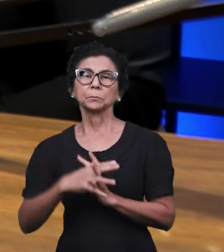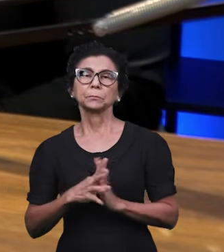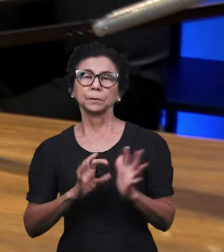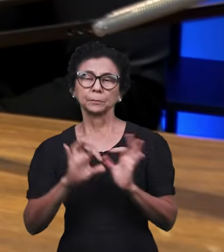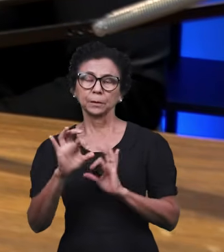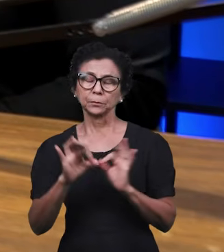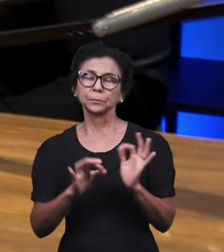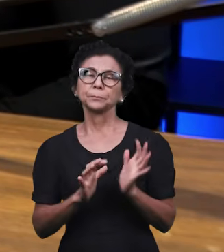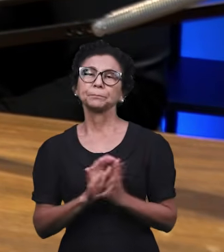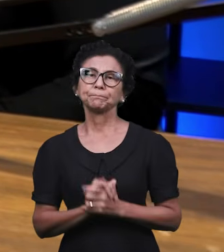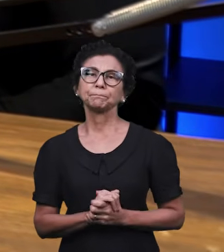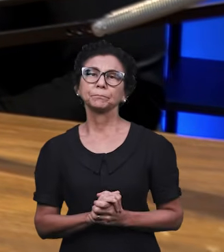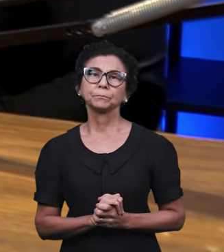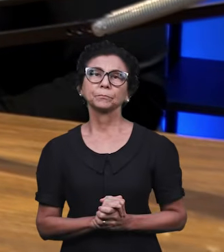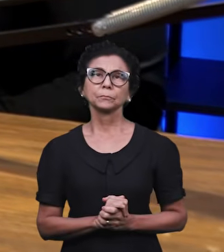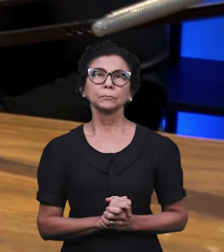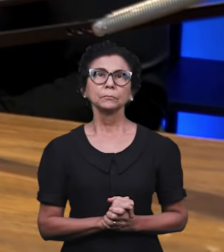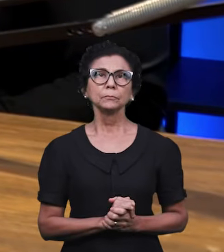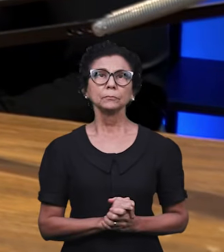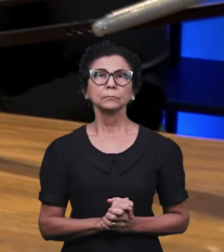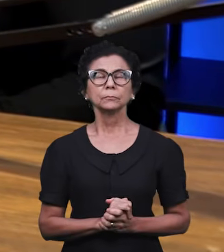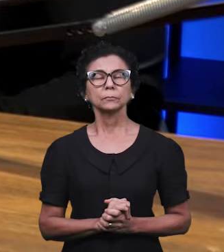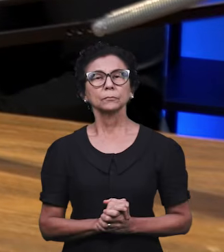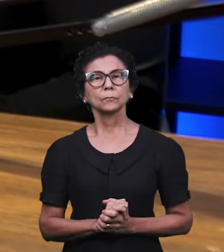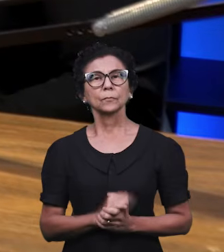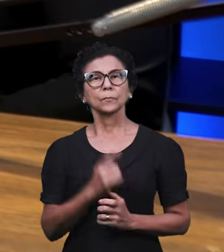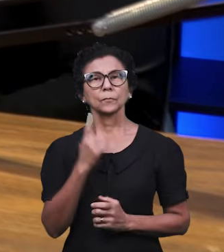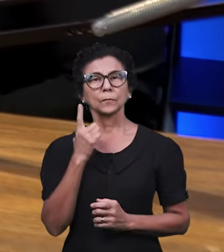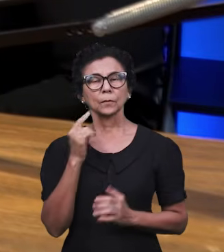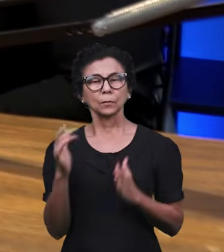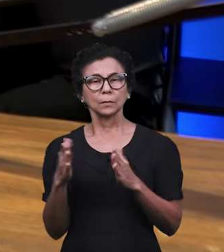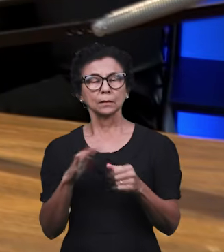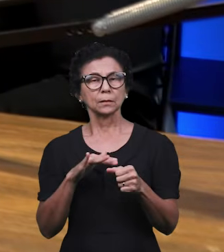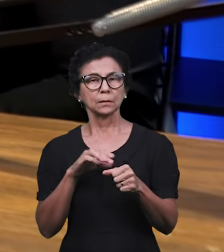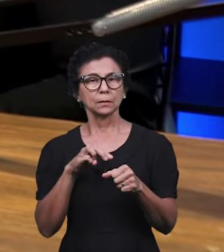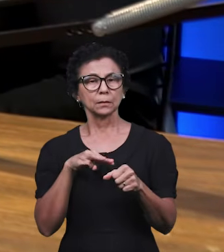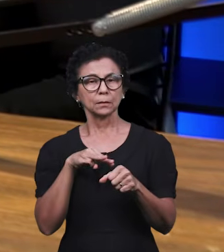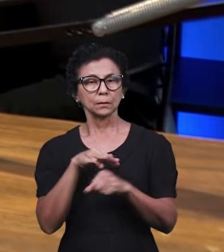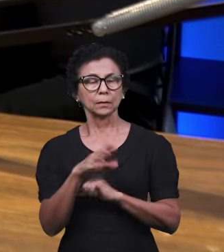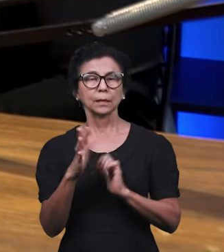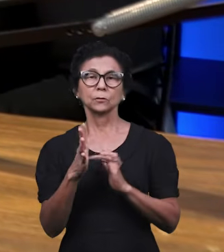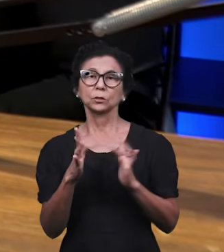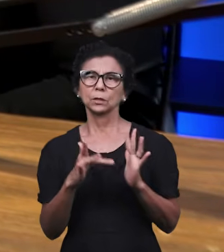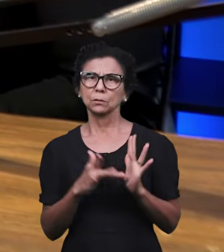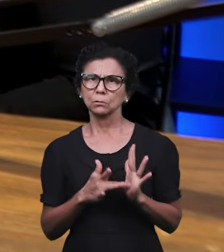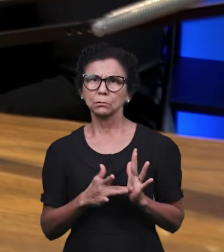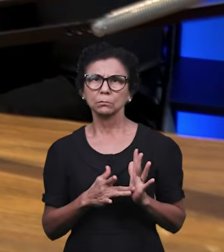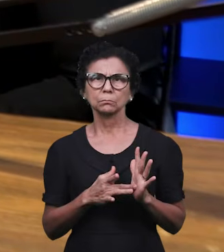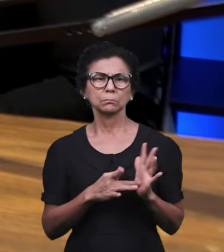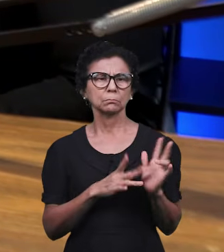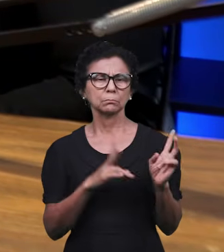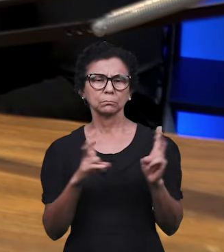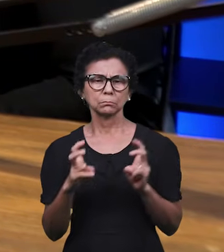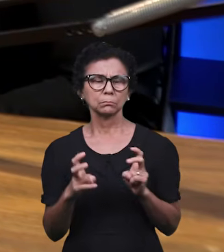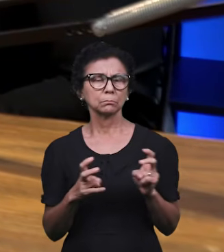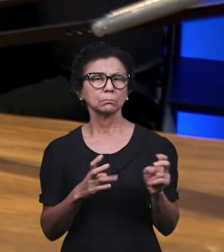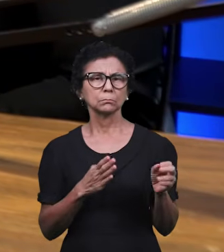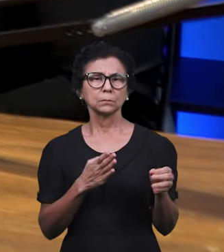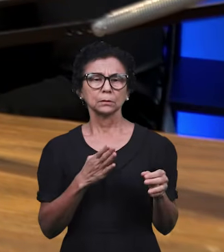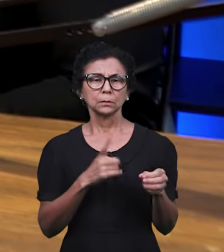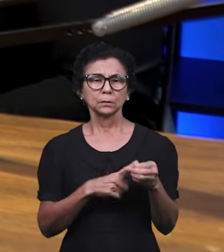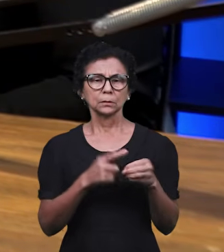no seu crescimento, nós vemos isso, né, no seu ministério, né? As cidades por onde Jesus andou, os milagres que